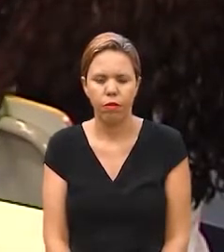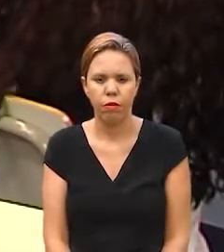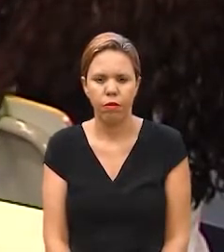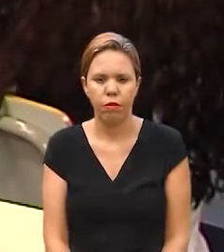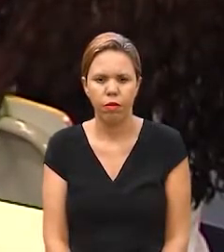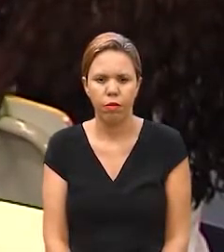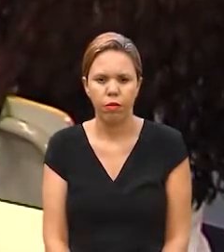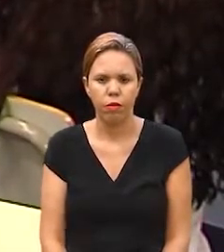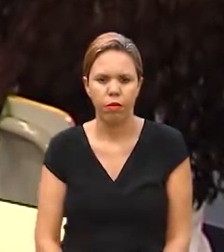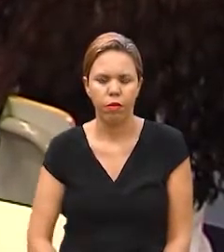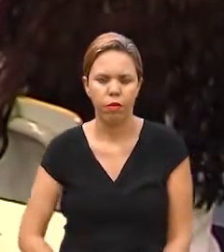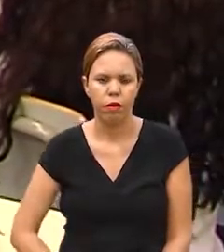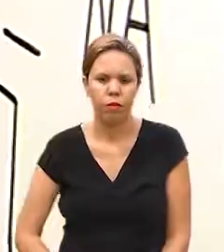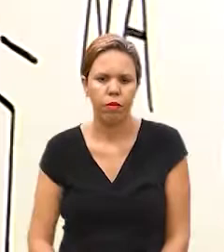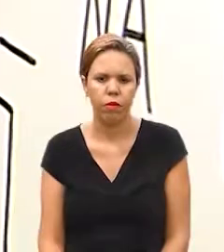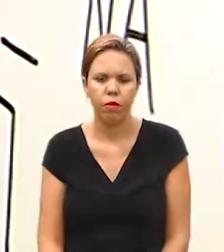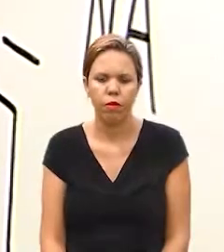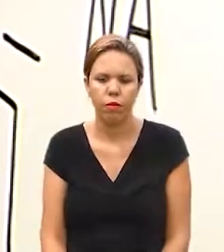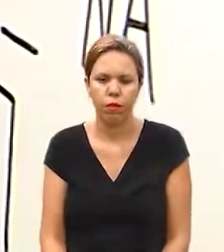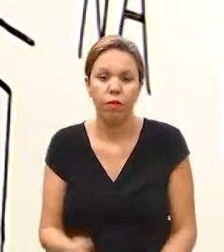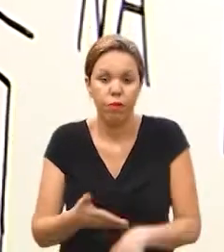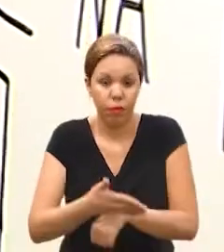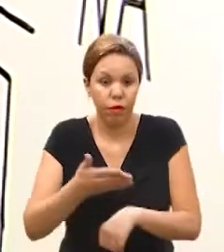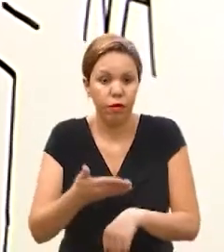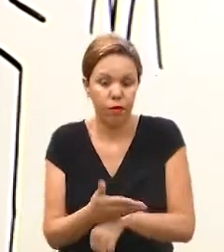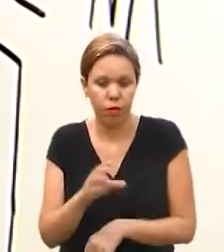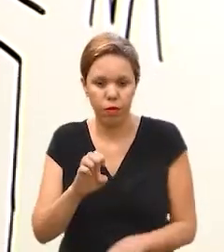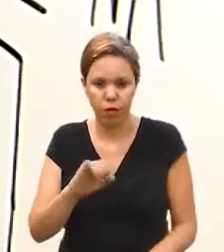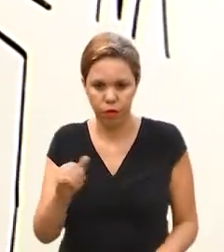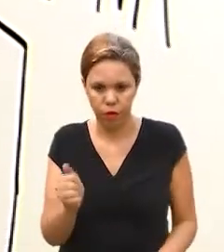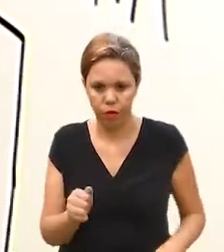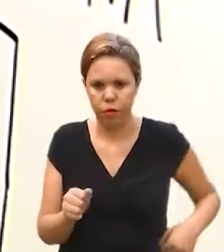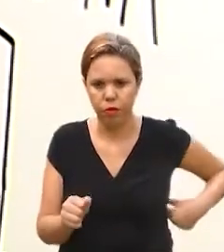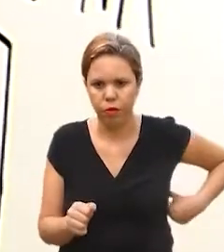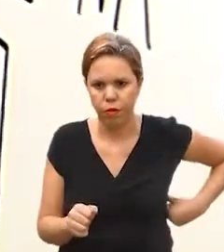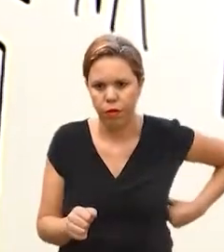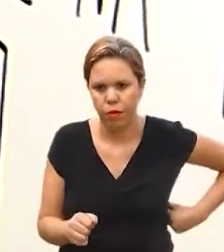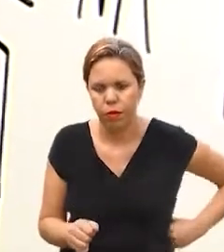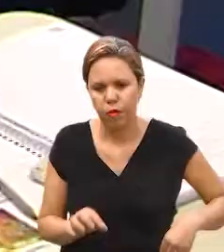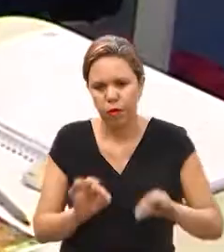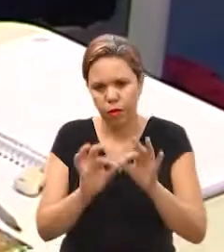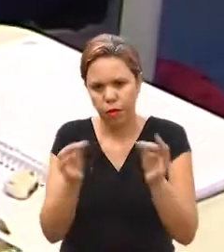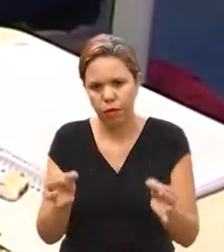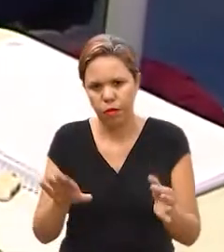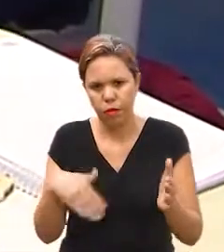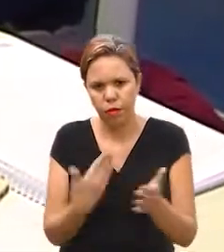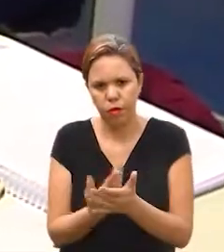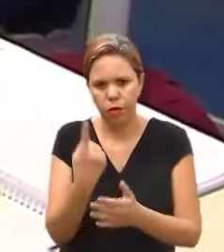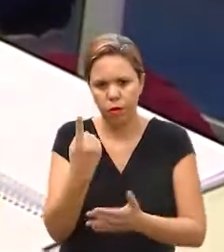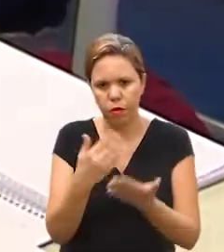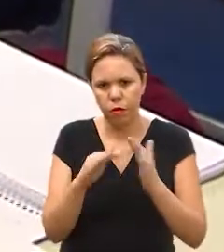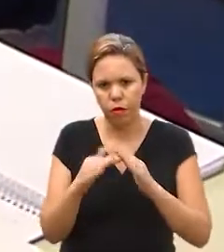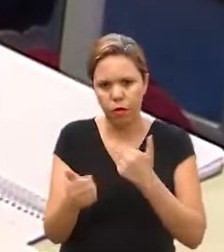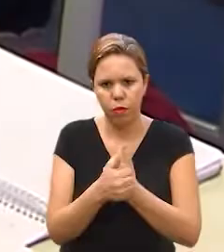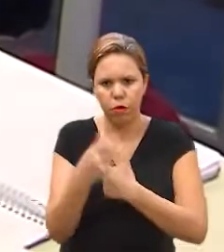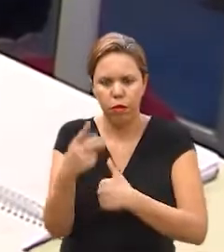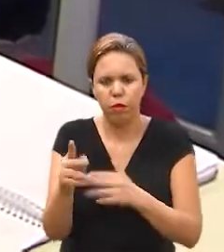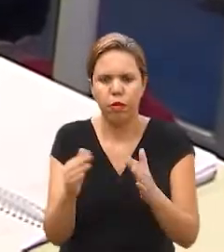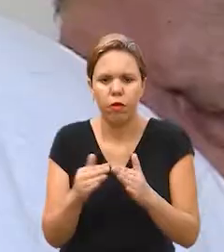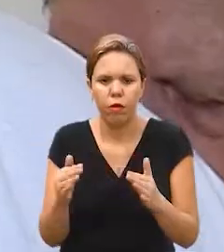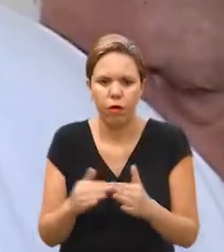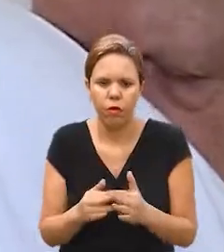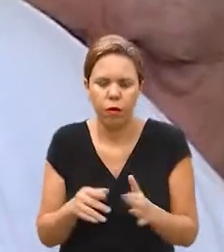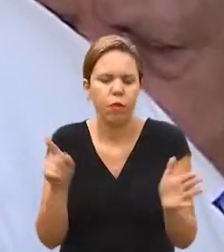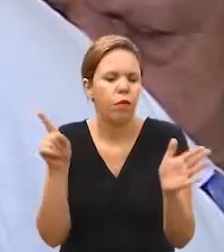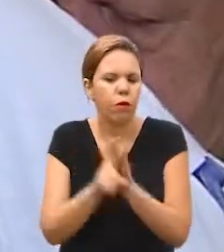baile, fogão. Para participar do EJA é simples. É só ir até uma escola pertinho da sua casa